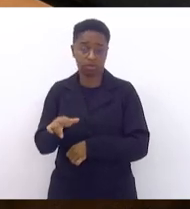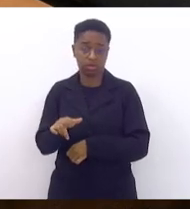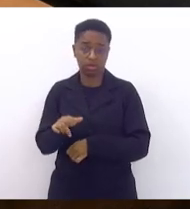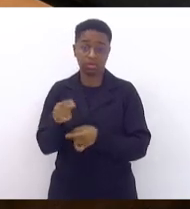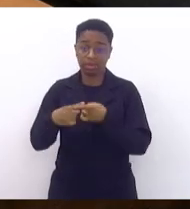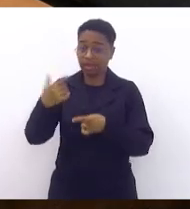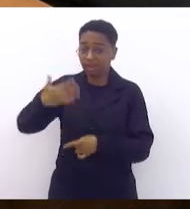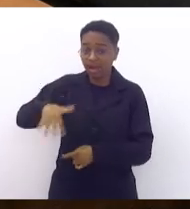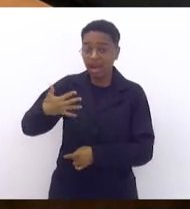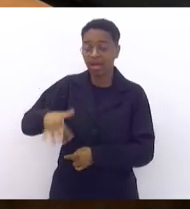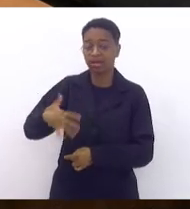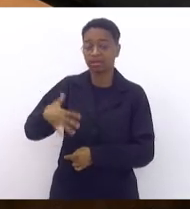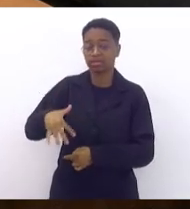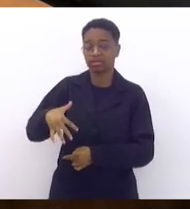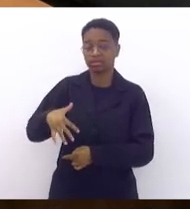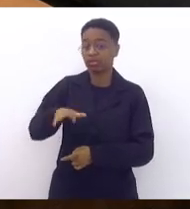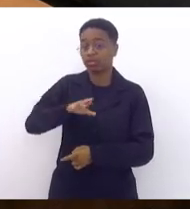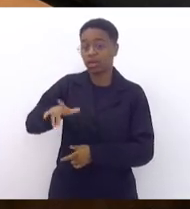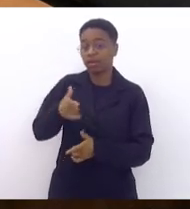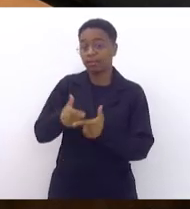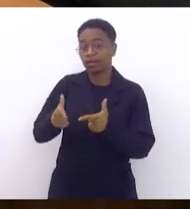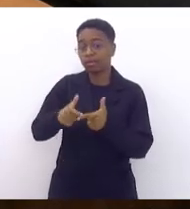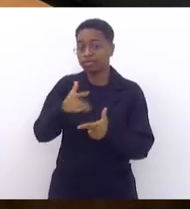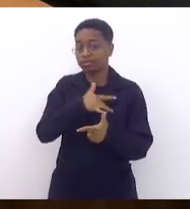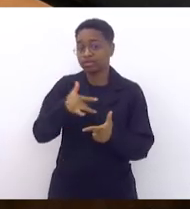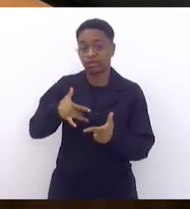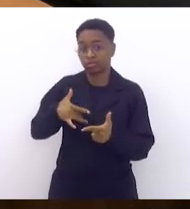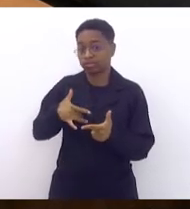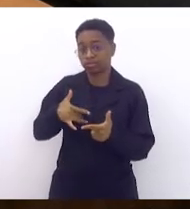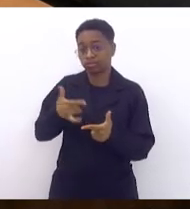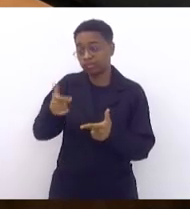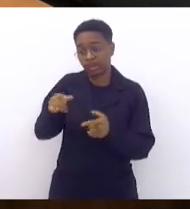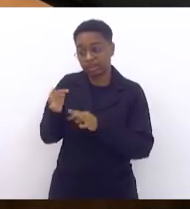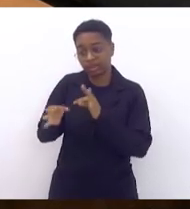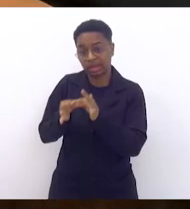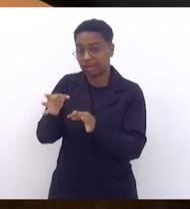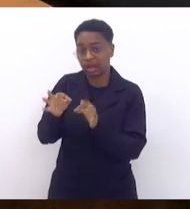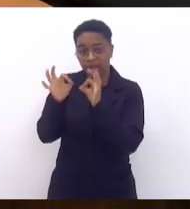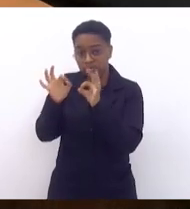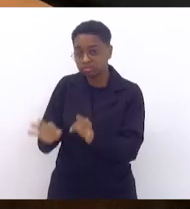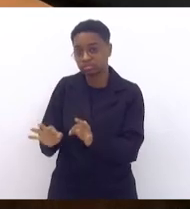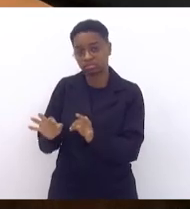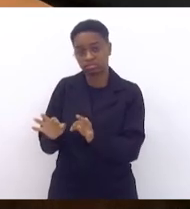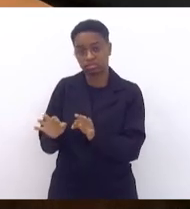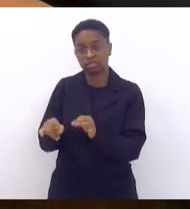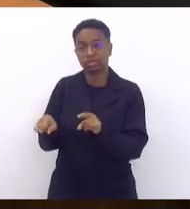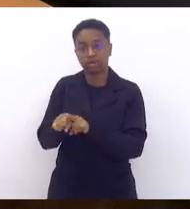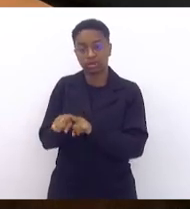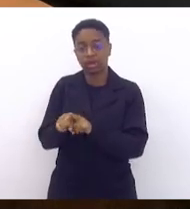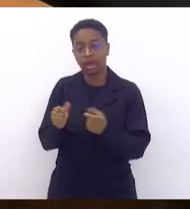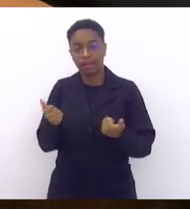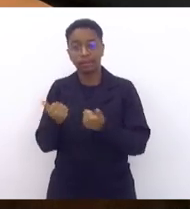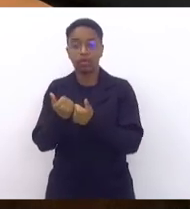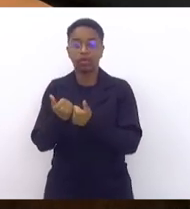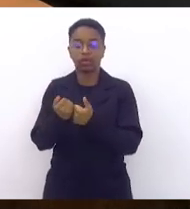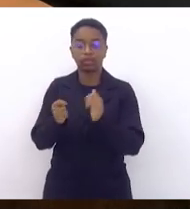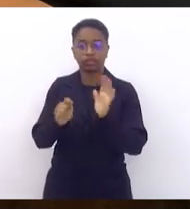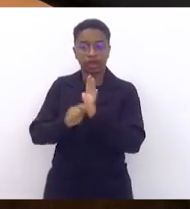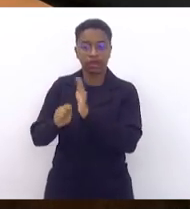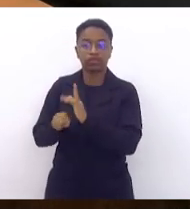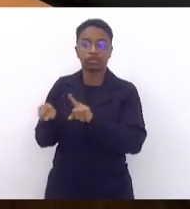não é um problema de saúde como deve ser, não é tratado como um problema de saúde, fortalece o tráfico e a